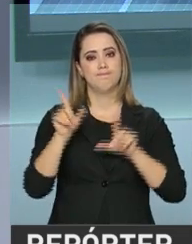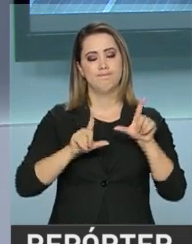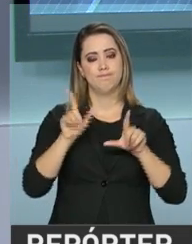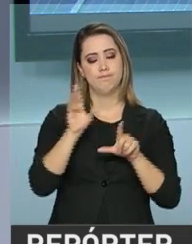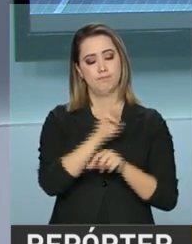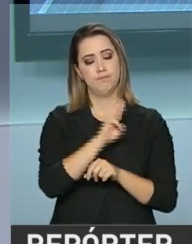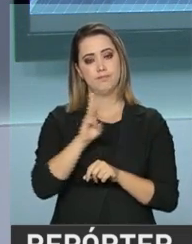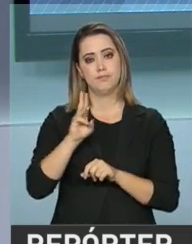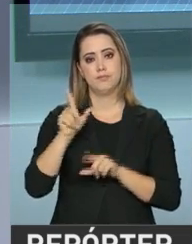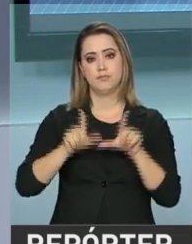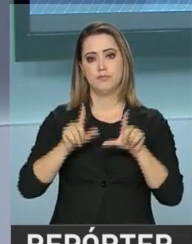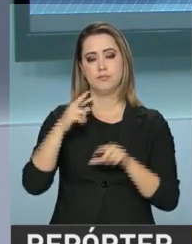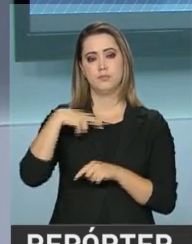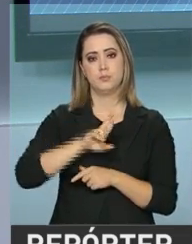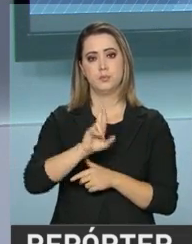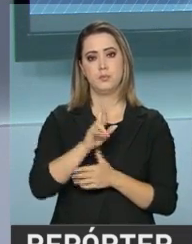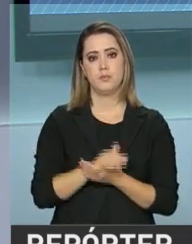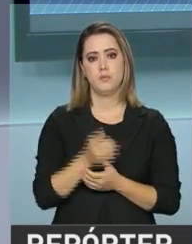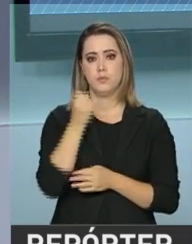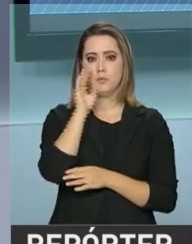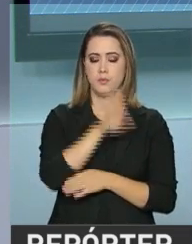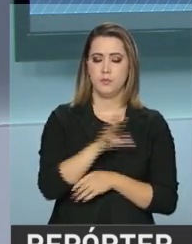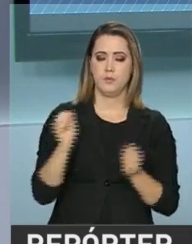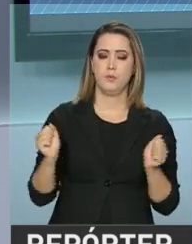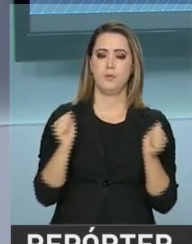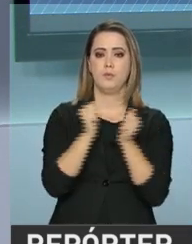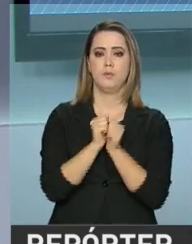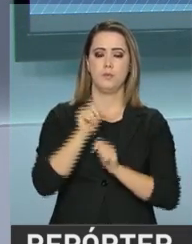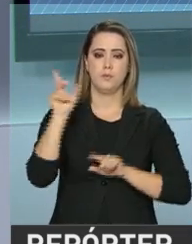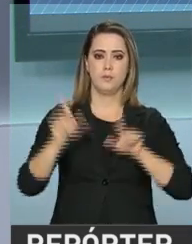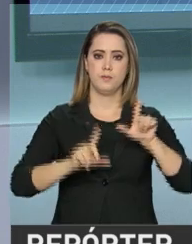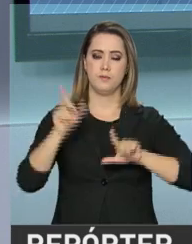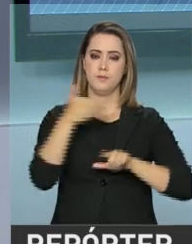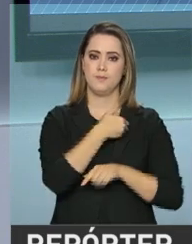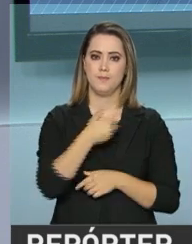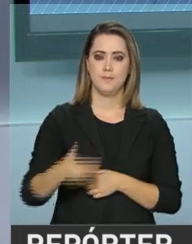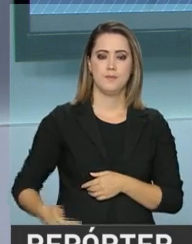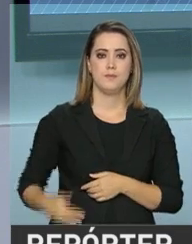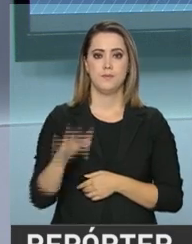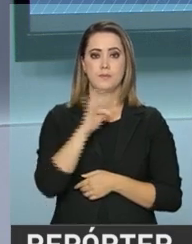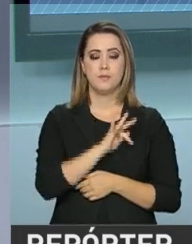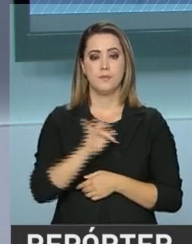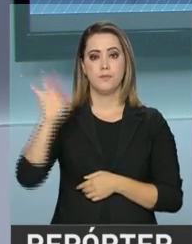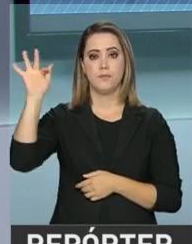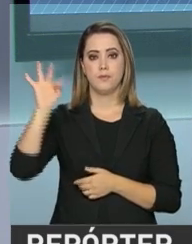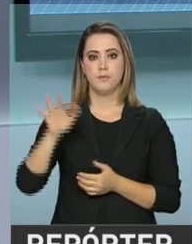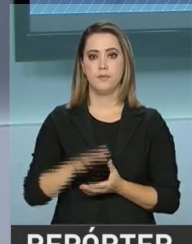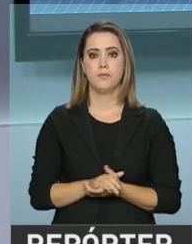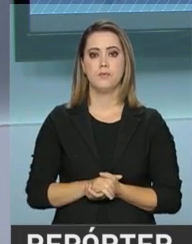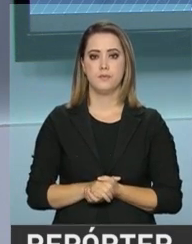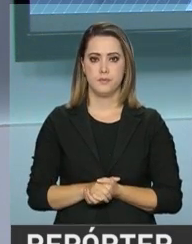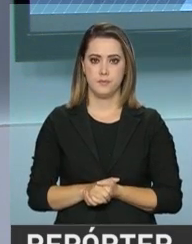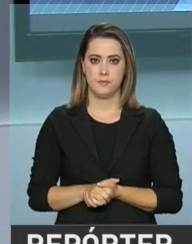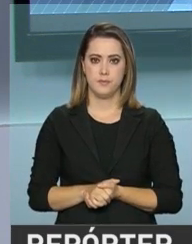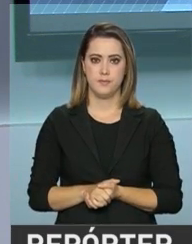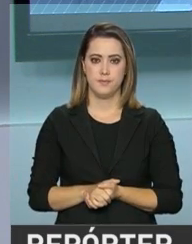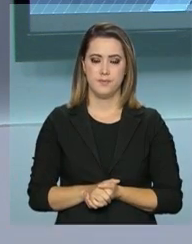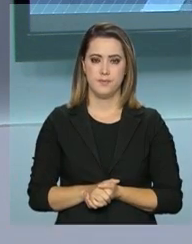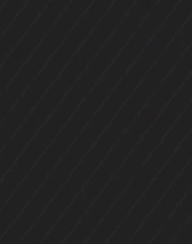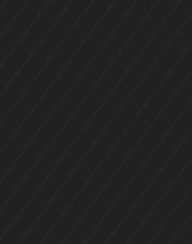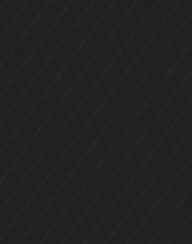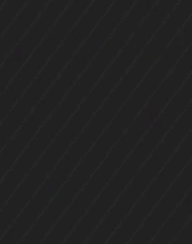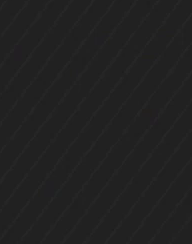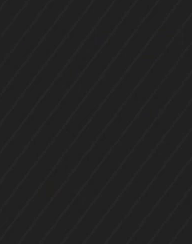no site da NBR. Uma boa tarde para você e continue com a gente aqui na NBR, a TV do Governo Federal.